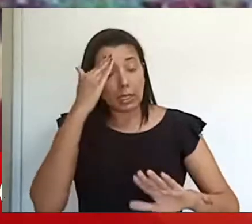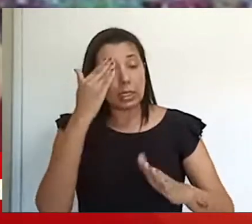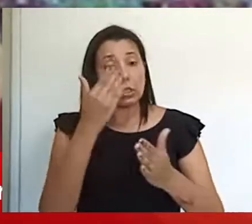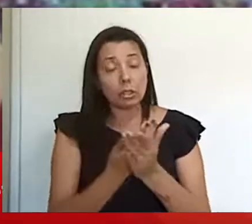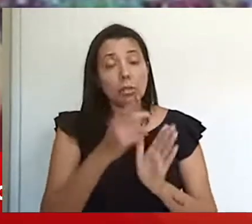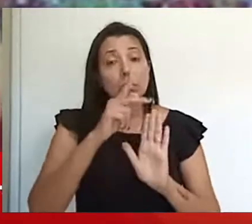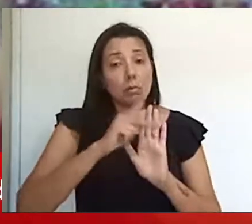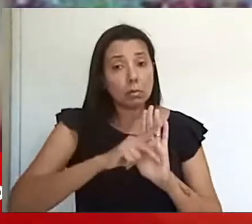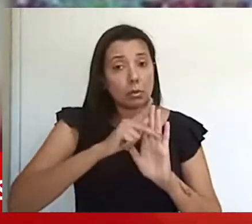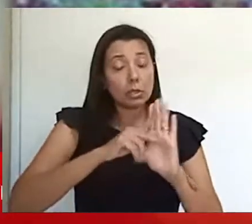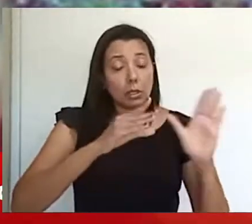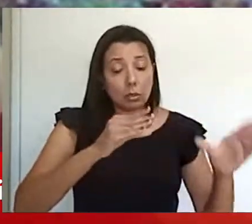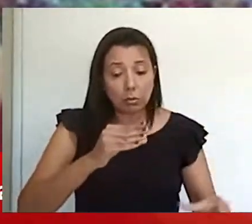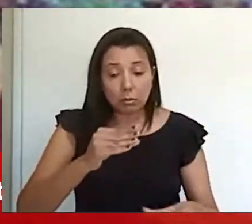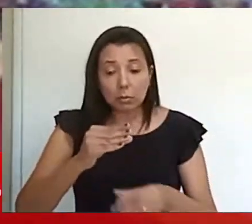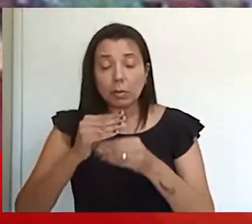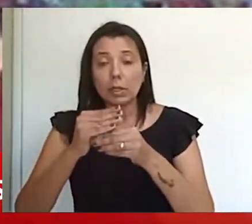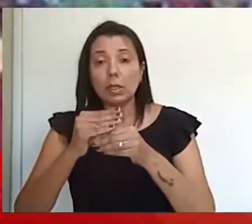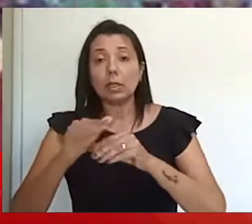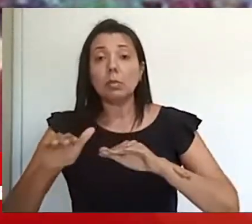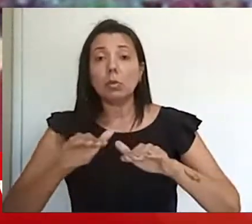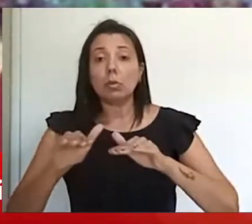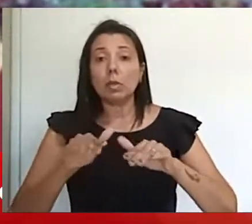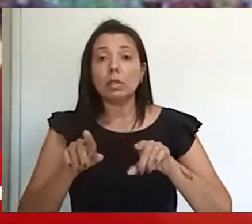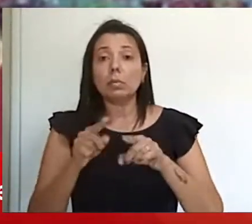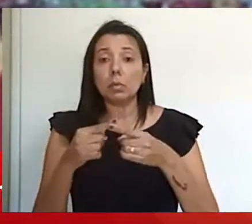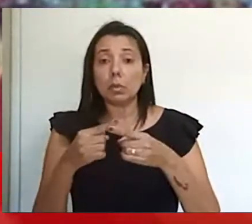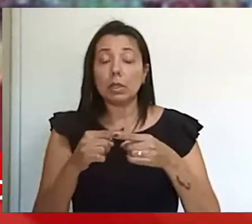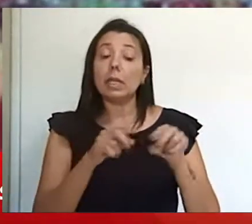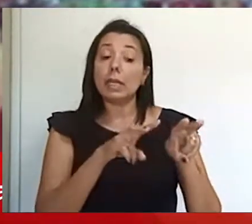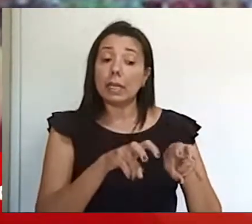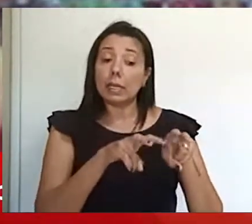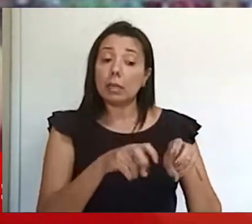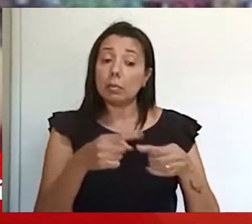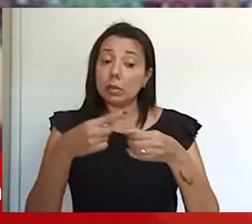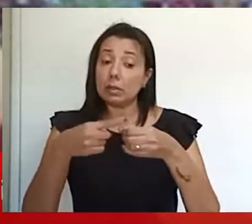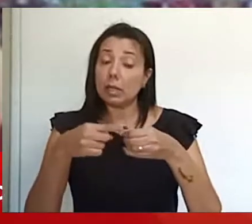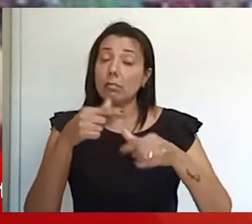de desenvolvimento, em que o campo e a cidade trabalham